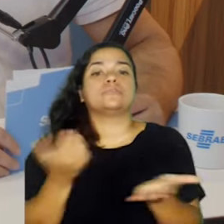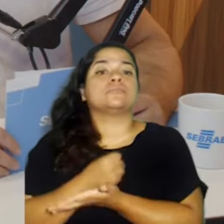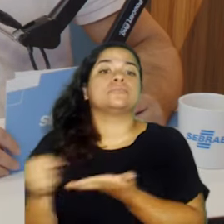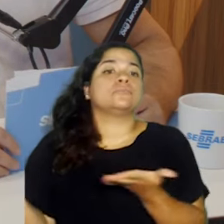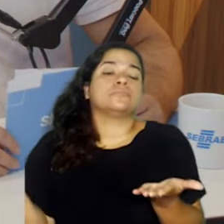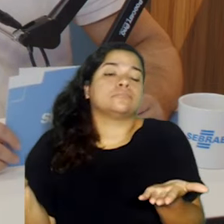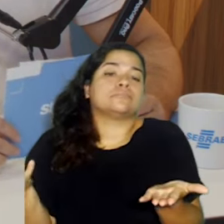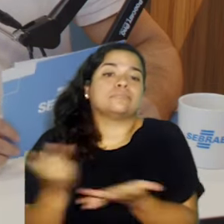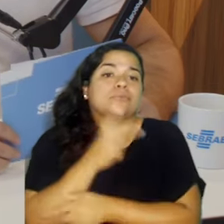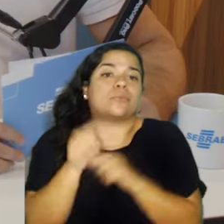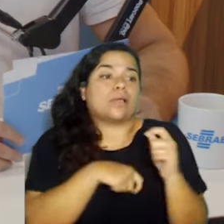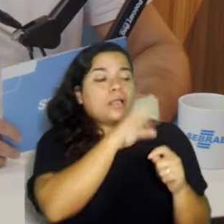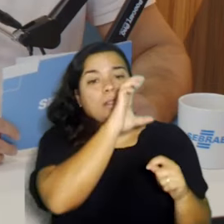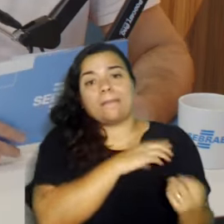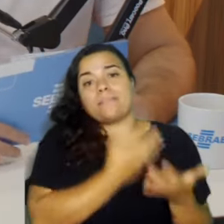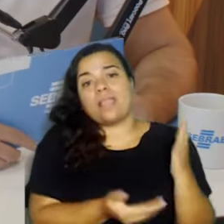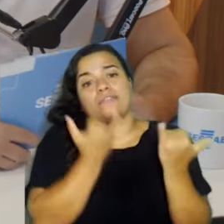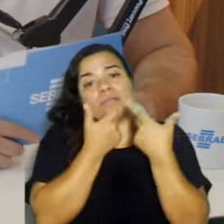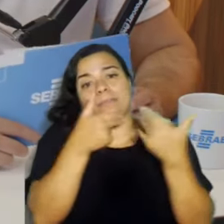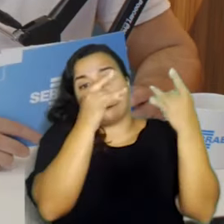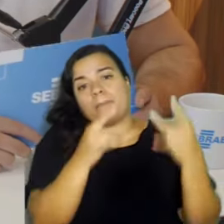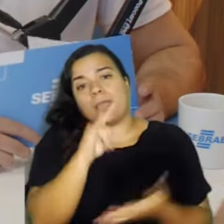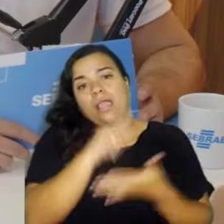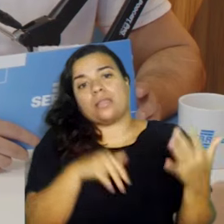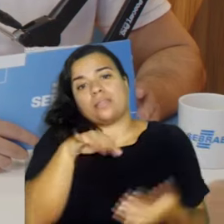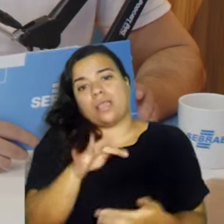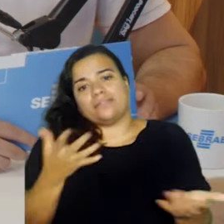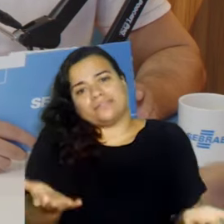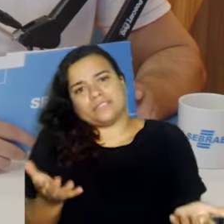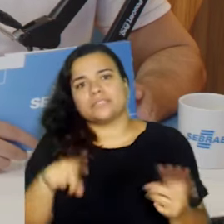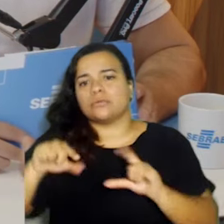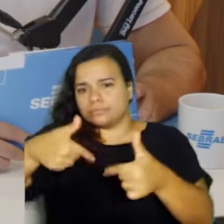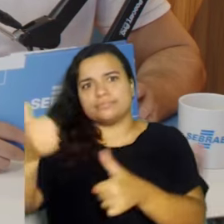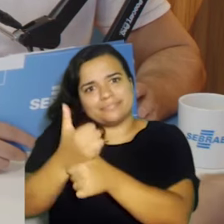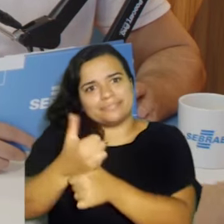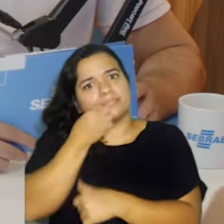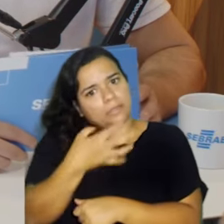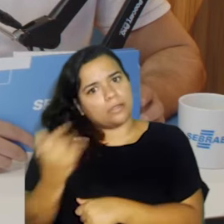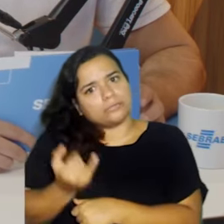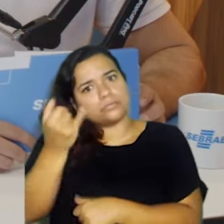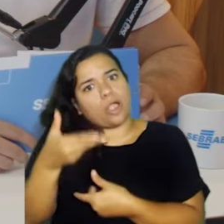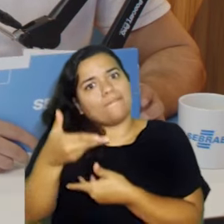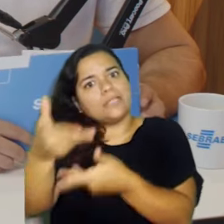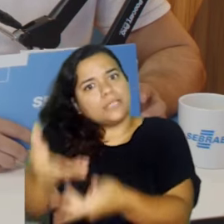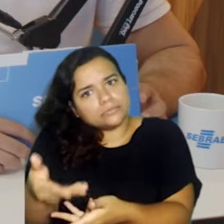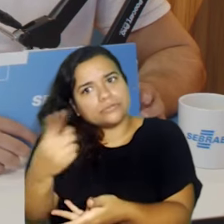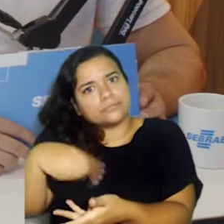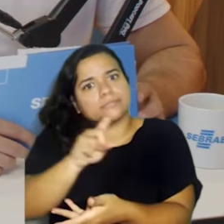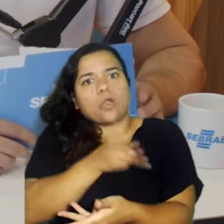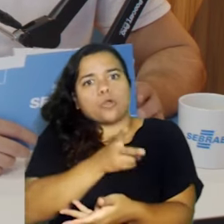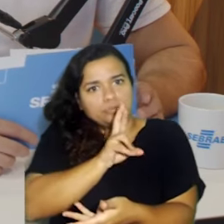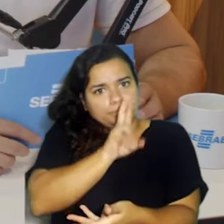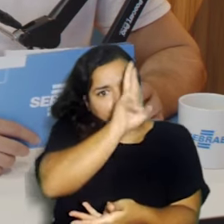compador e o cliente perde os dados nota fiscal então é uma boa iniciativa né eles terem que mandar esse convite para